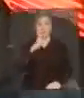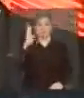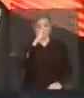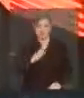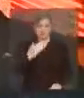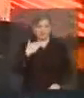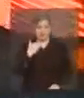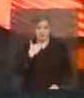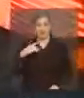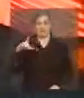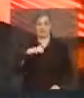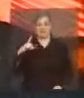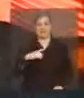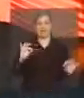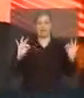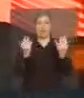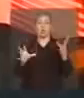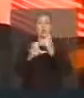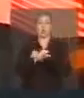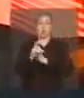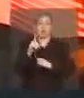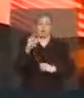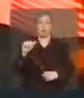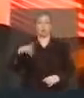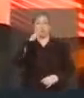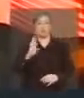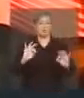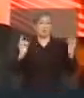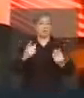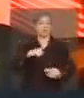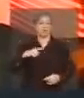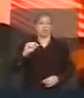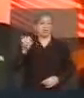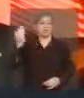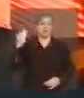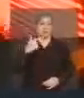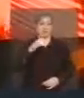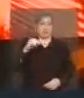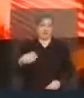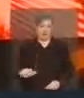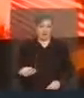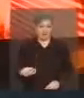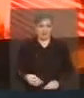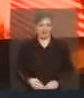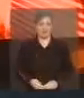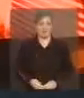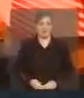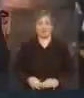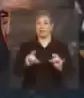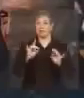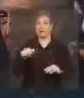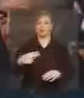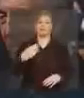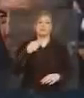do Brasil hoje tem todo o crédito que o Brasil inteiro tinha em 2003.